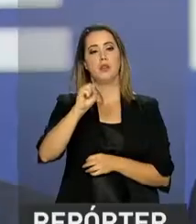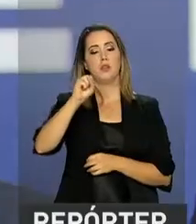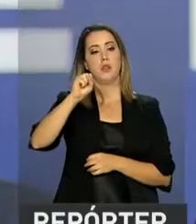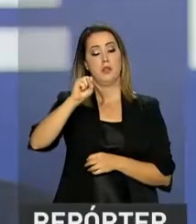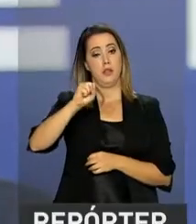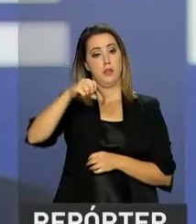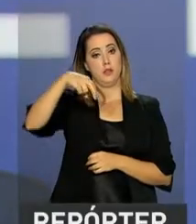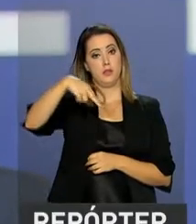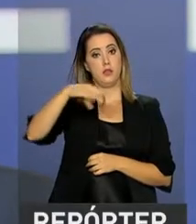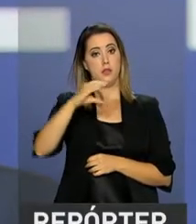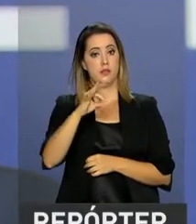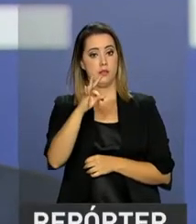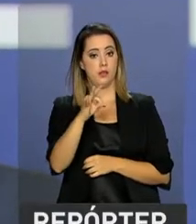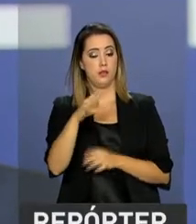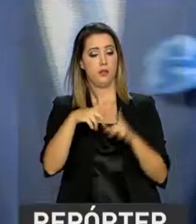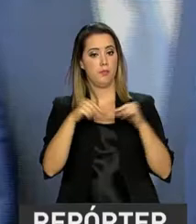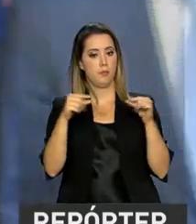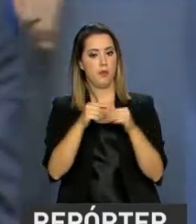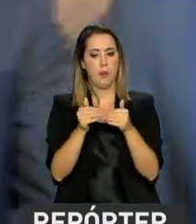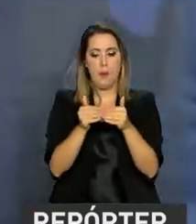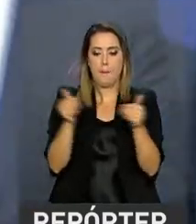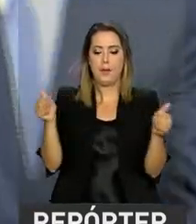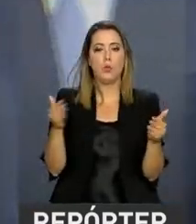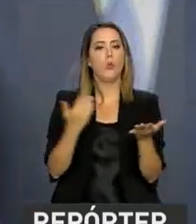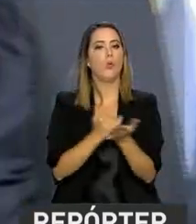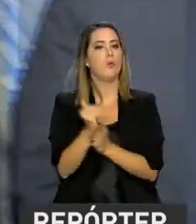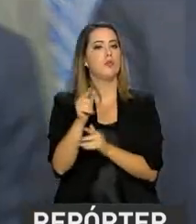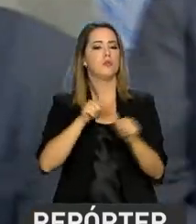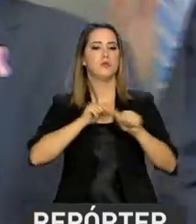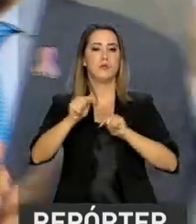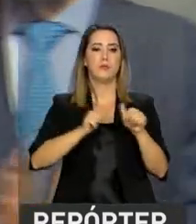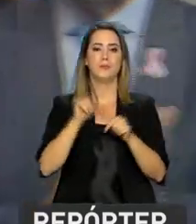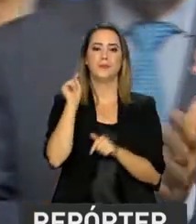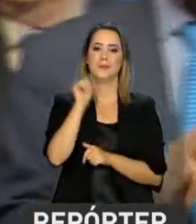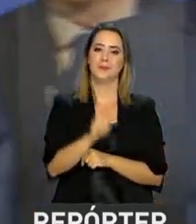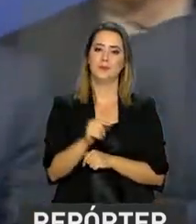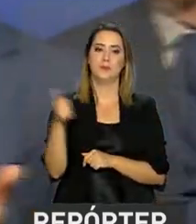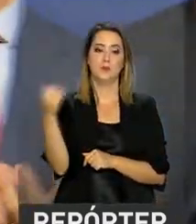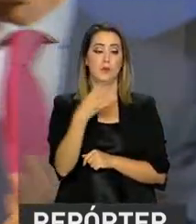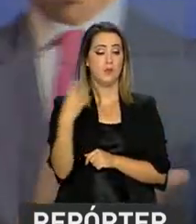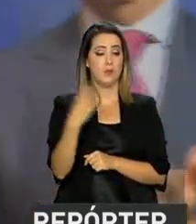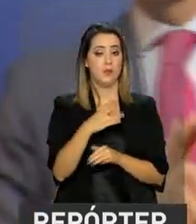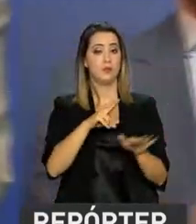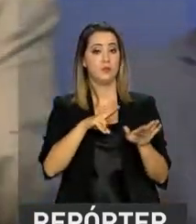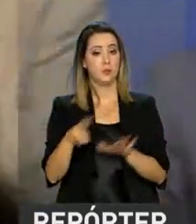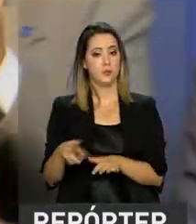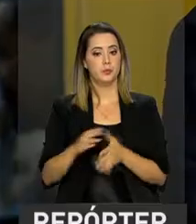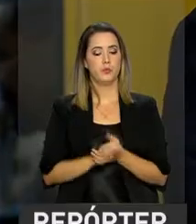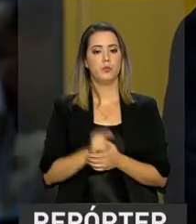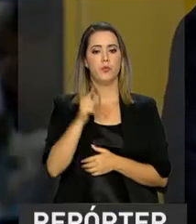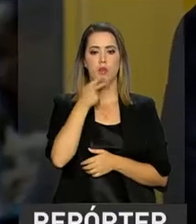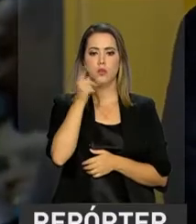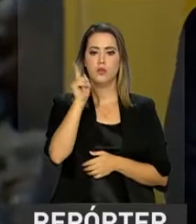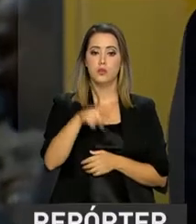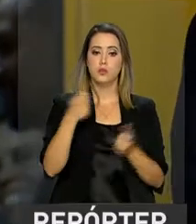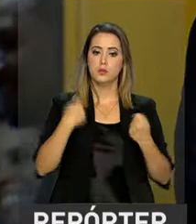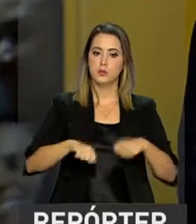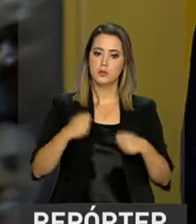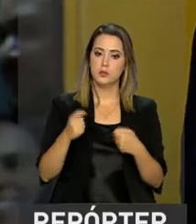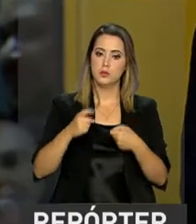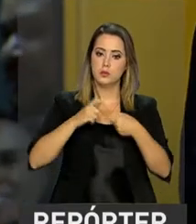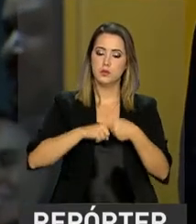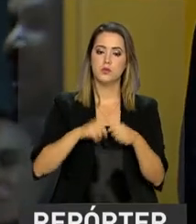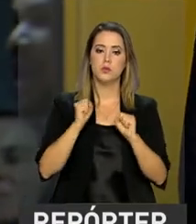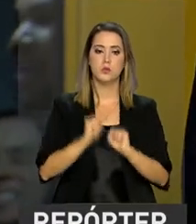Brasília. Gilberto Kassab abriu oficialmente as atividades da 14ª edição da semana. Disse que é preciso recuperar